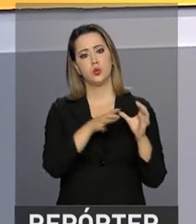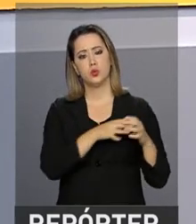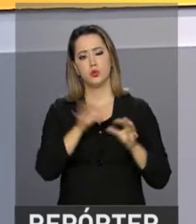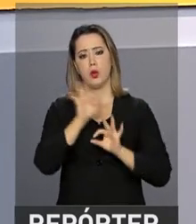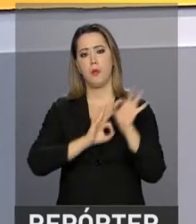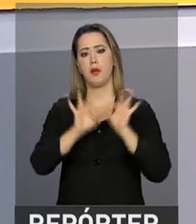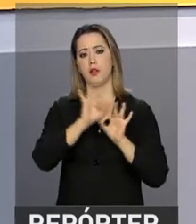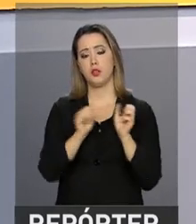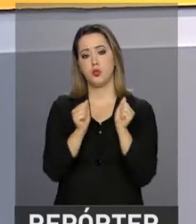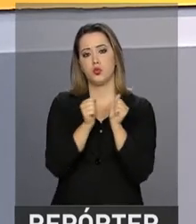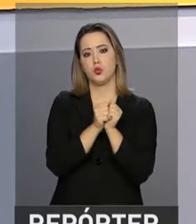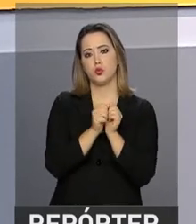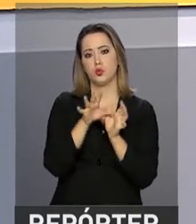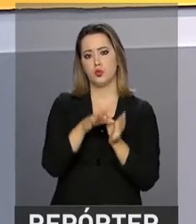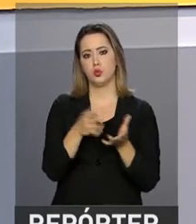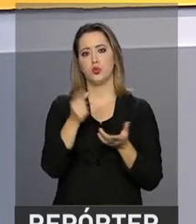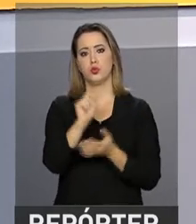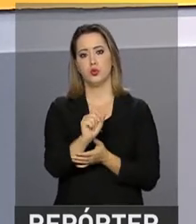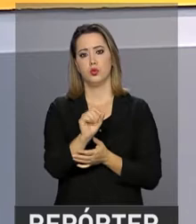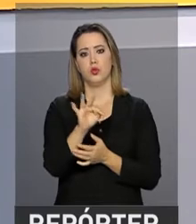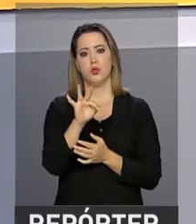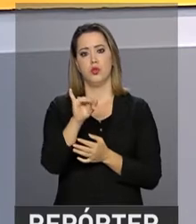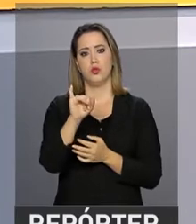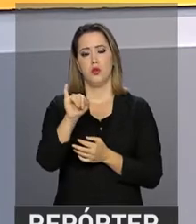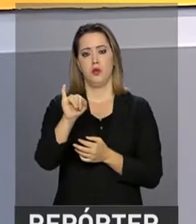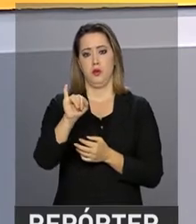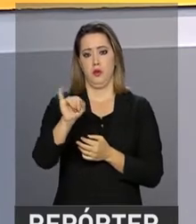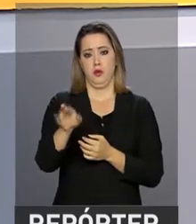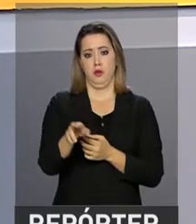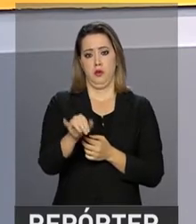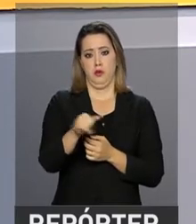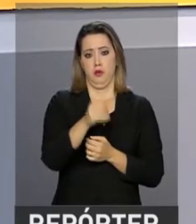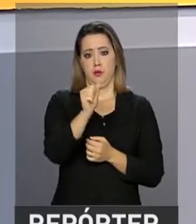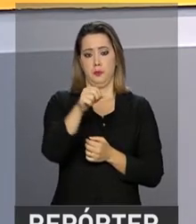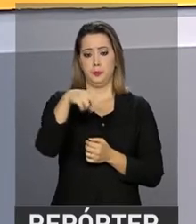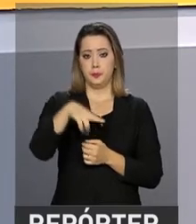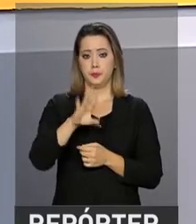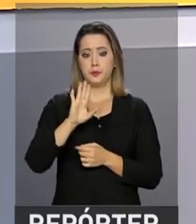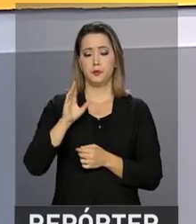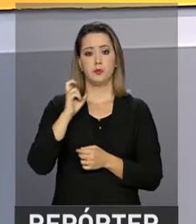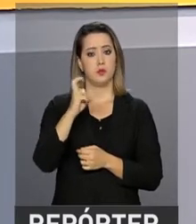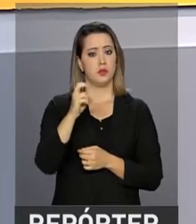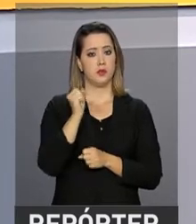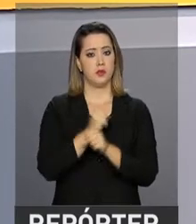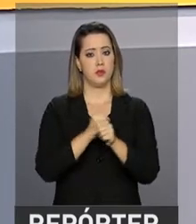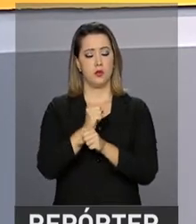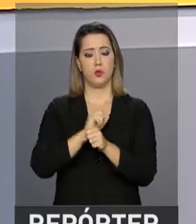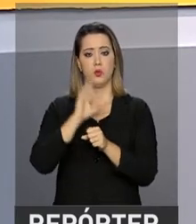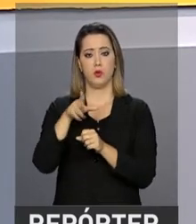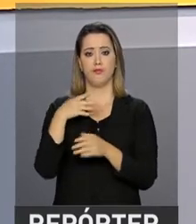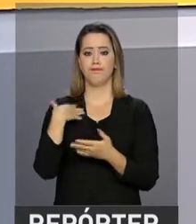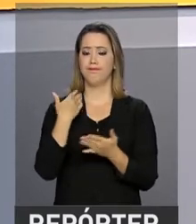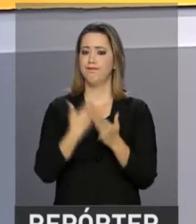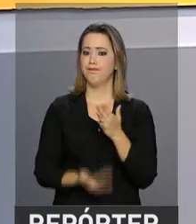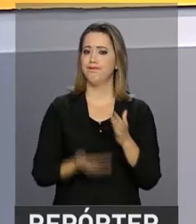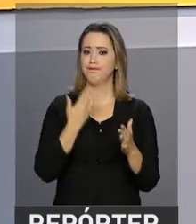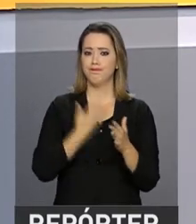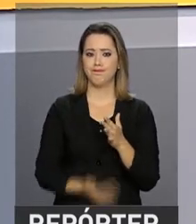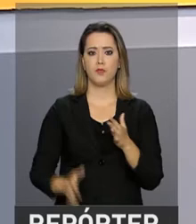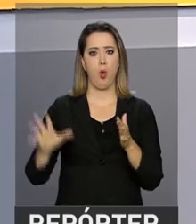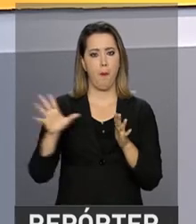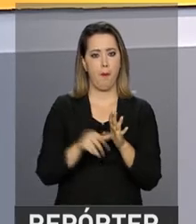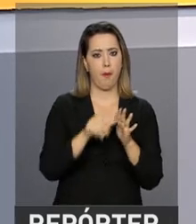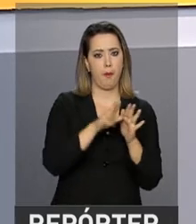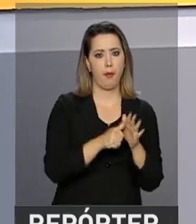planejamento. Segundo dados da Federação das Indústrias do Estado do Rio de Janeiro, a FIRJAN, em 5 anos, o prejuízo com o roubo de carga